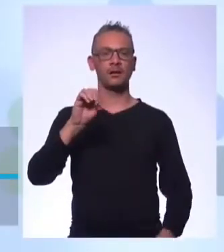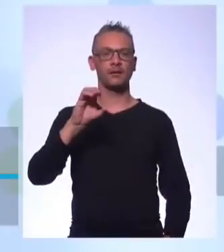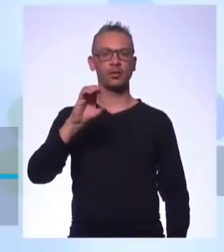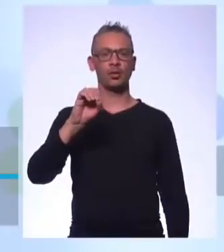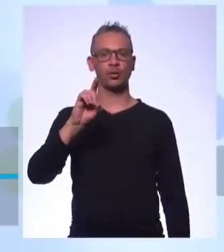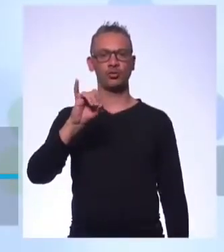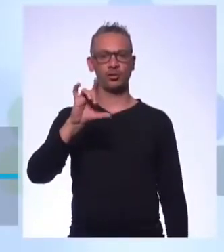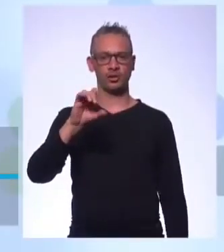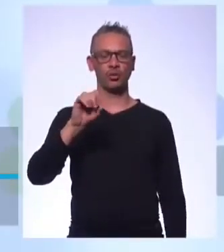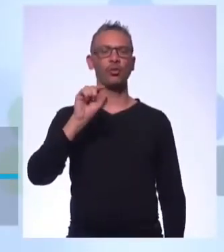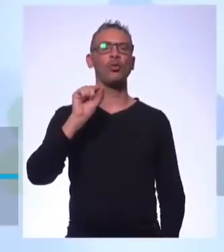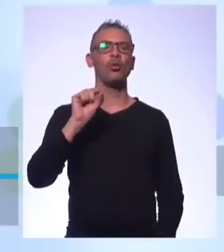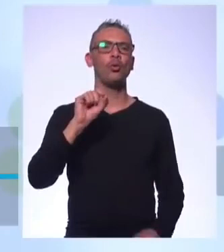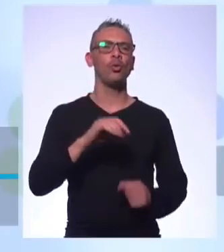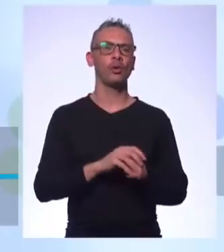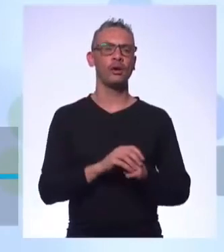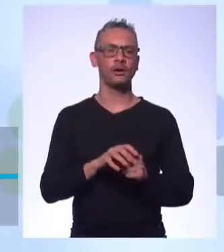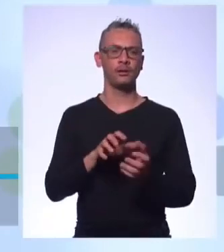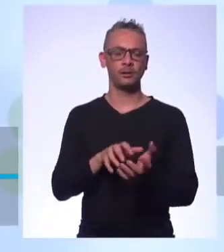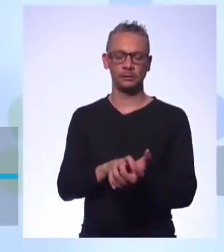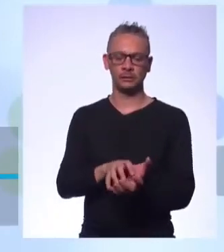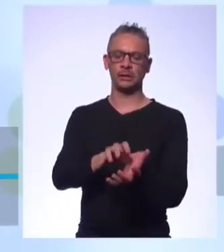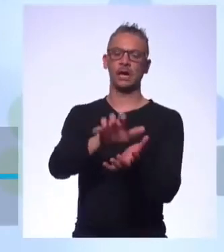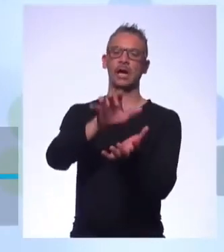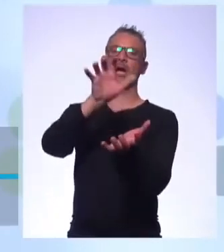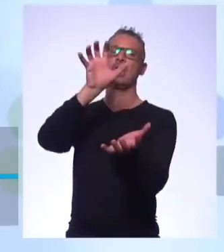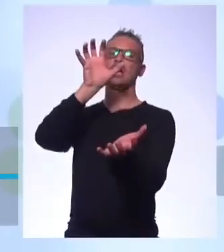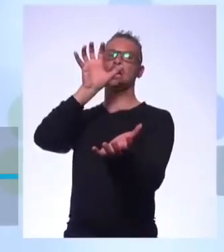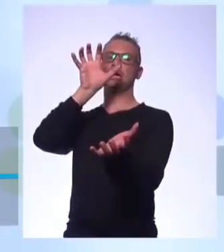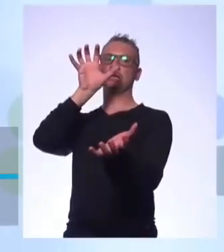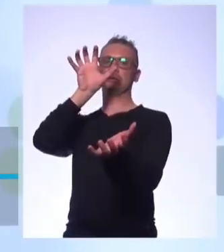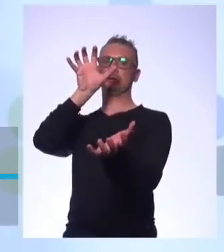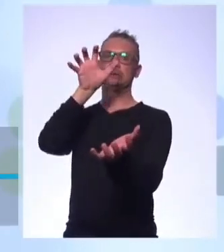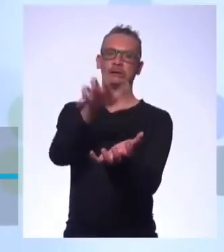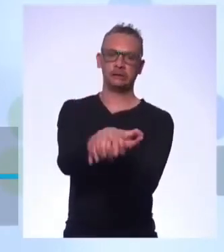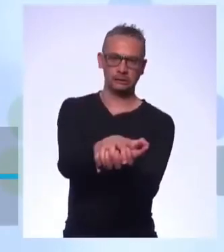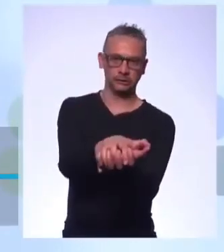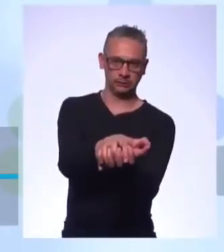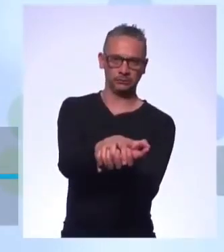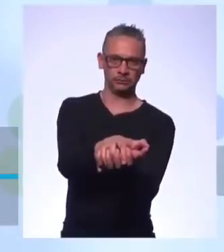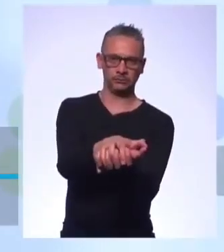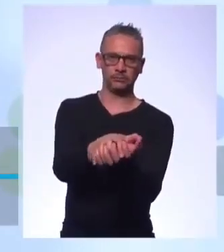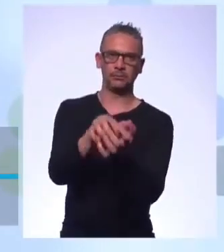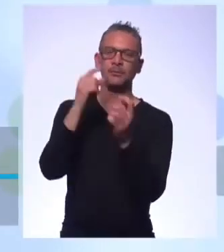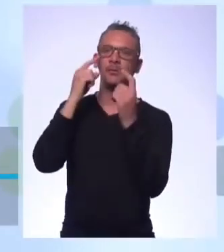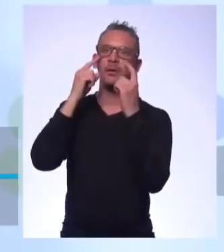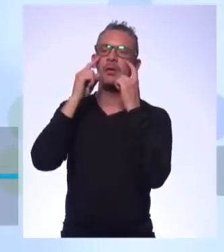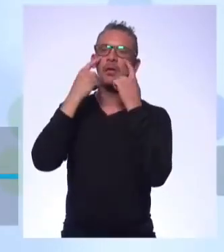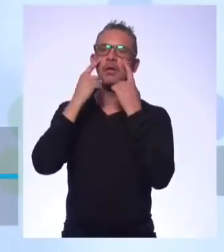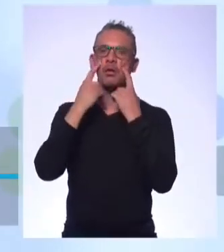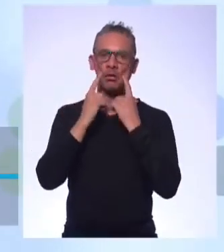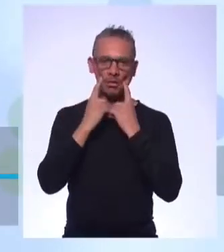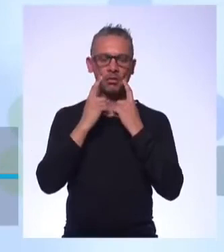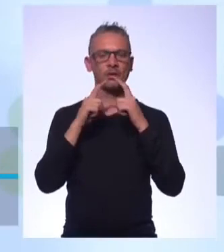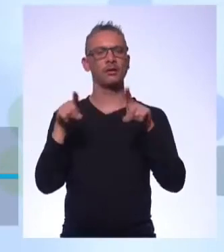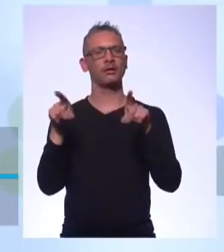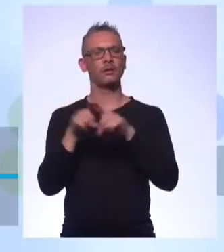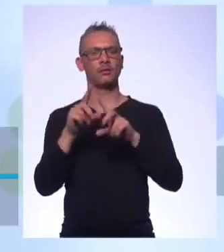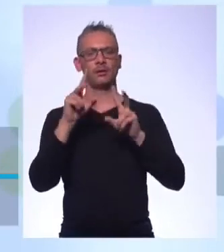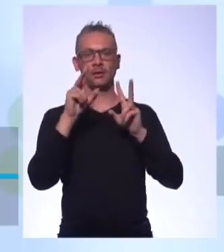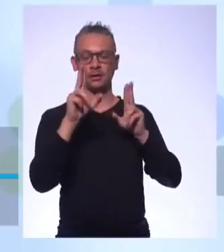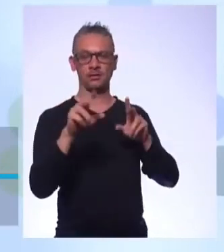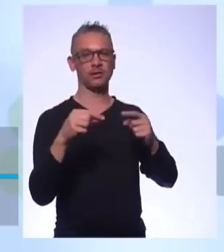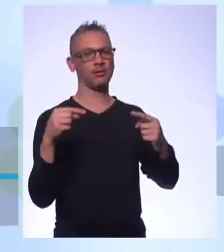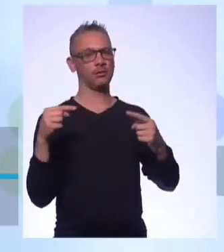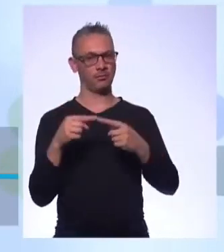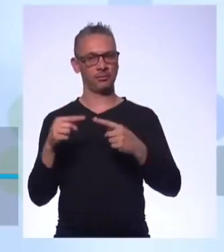a vítima, o movimento de abrir a boca faz gerar lágrimas no olho, claro, né, no olho. E então, a lágrima do crocodilo